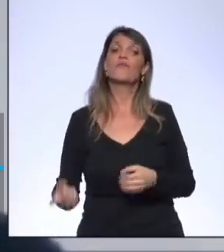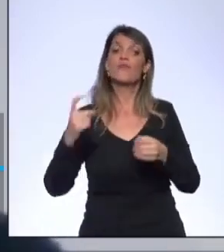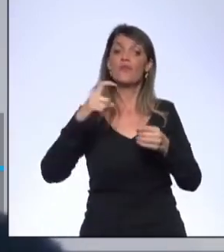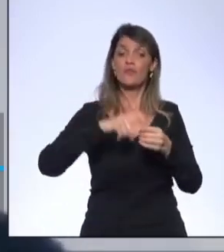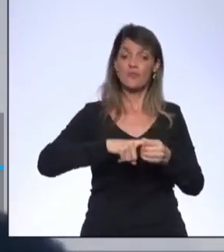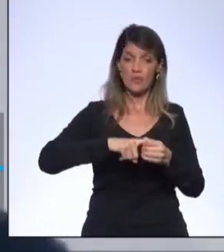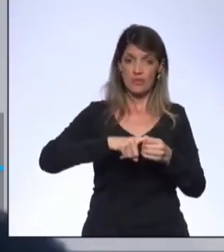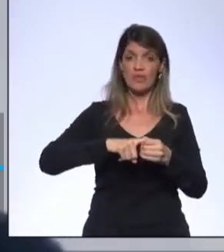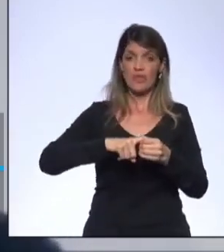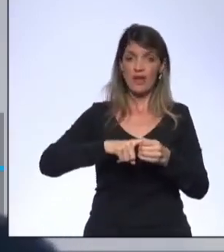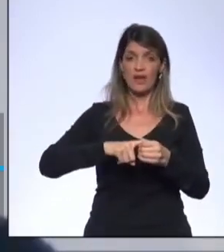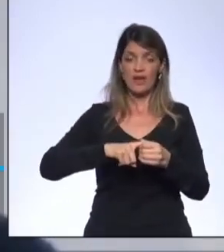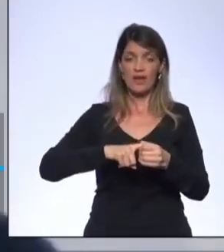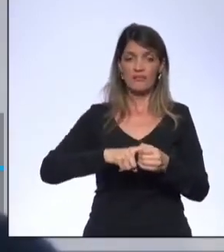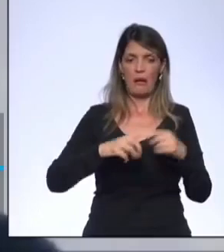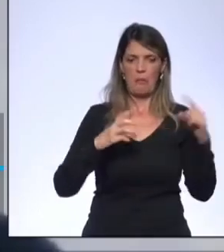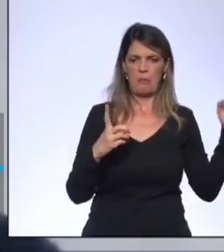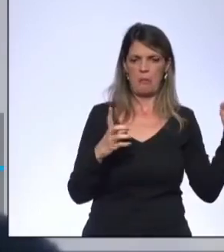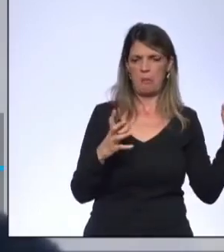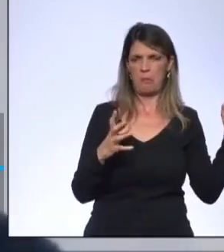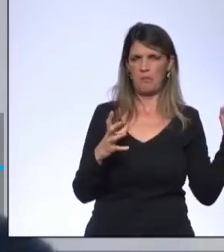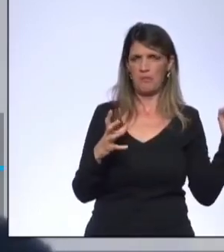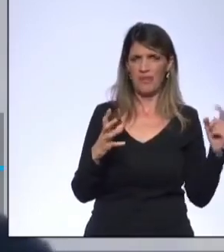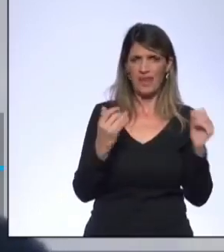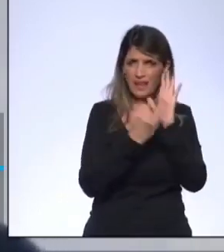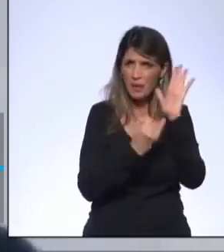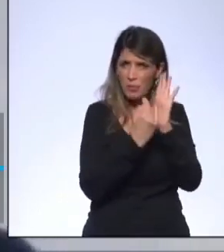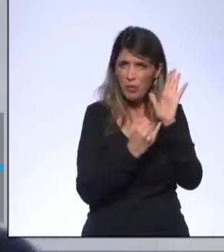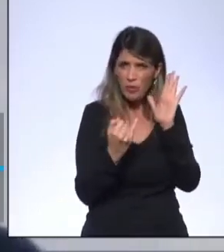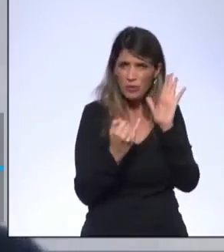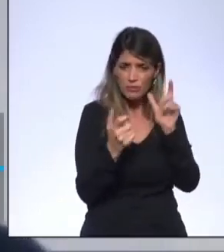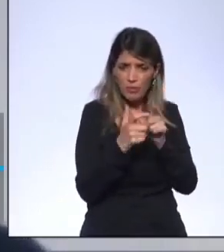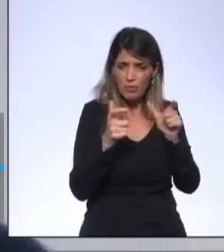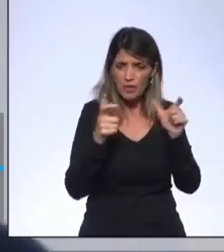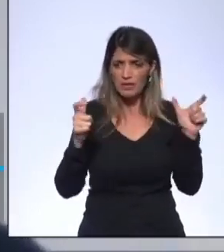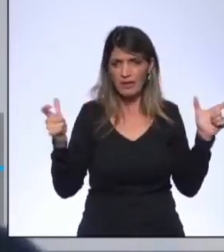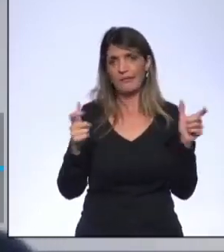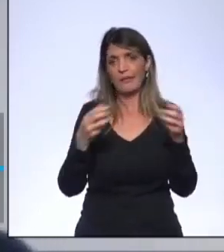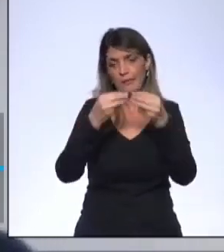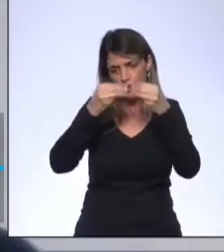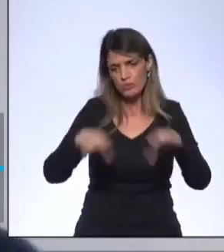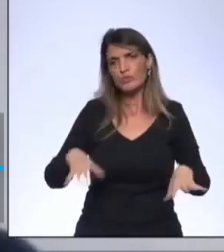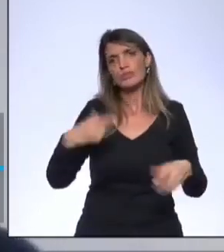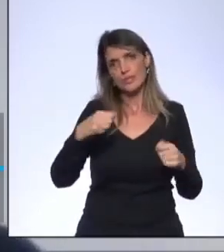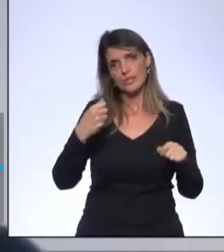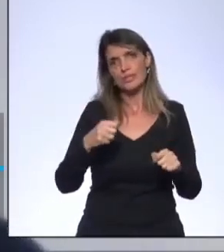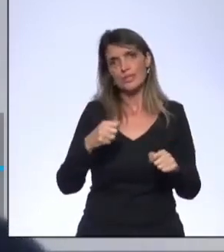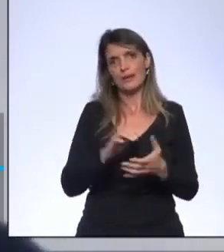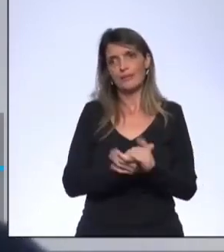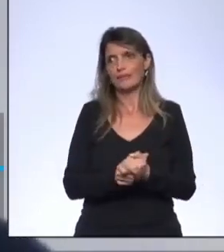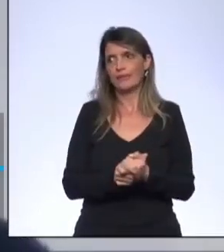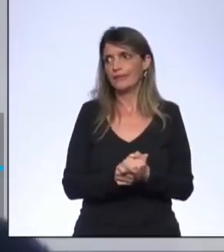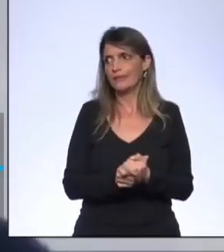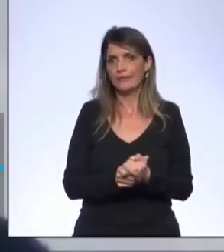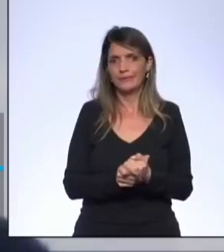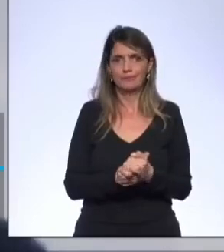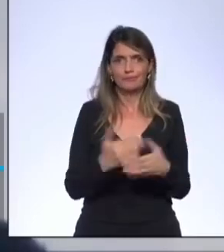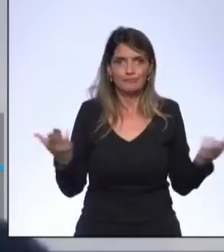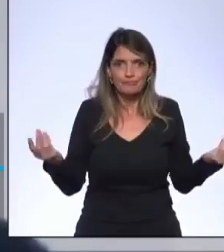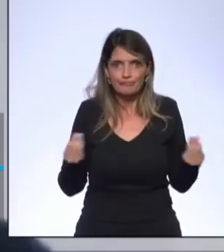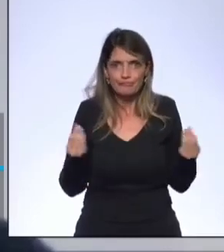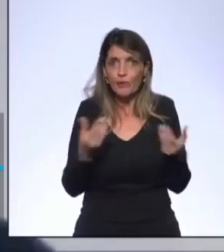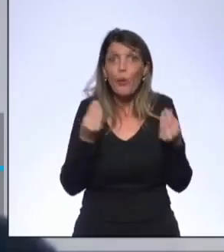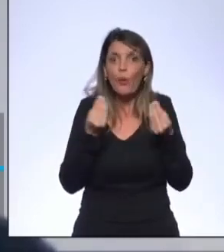João Sem Terra voltava com a população, aumentando os impostos, porque precisava compensar os prejuízos. Aí não dá, né? Então a nobreza se junta e fala